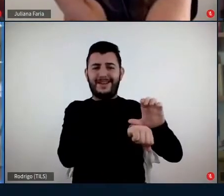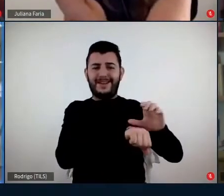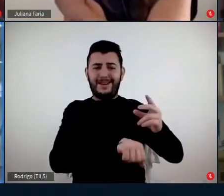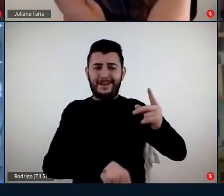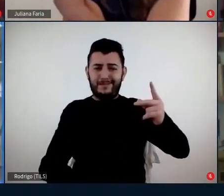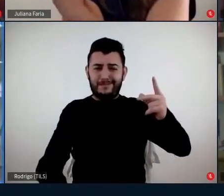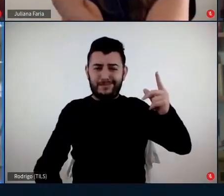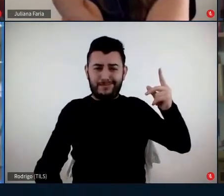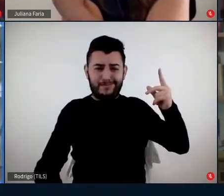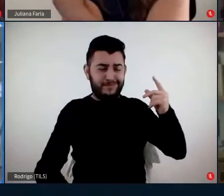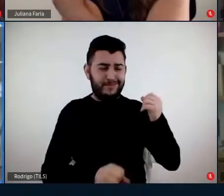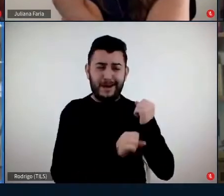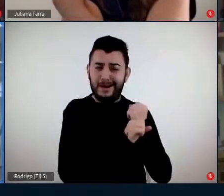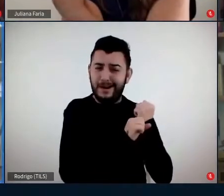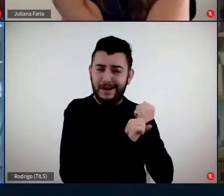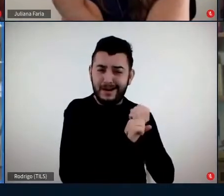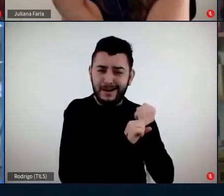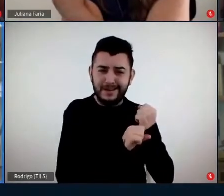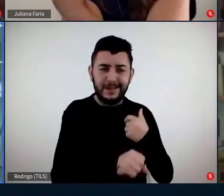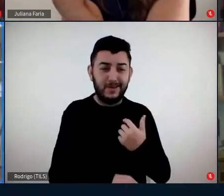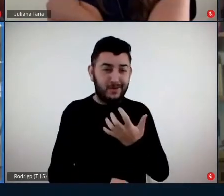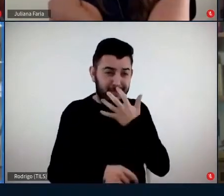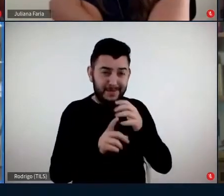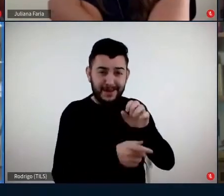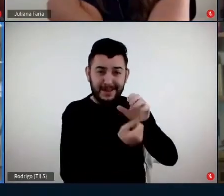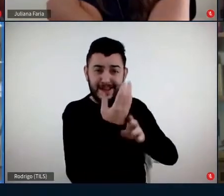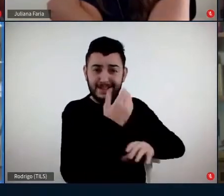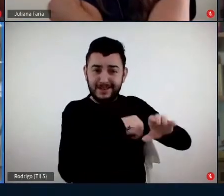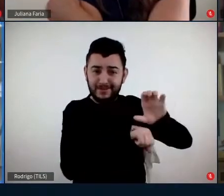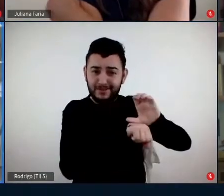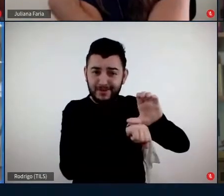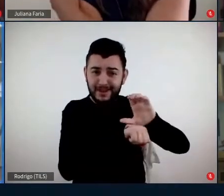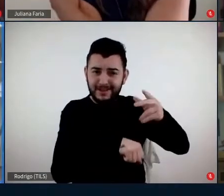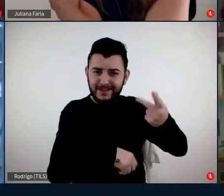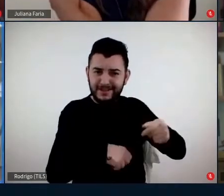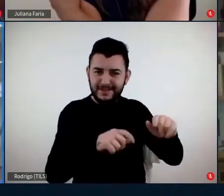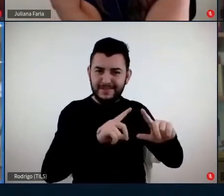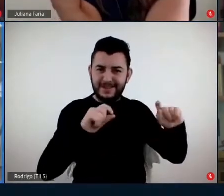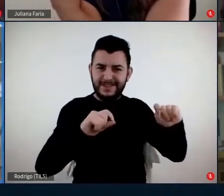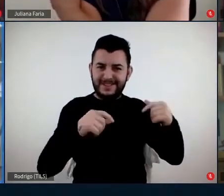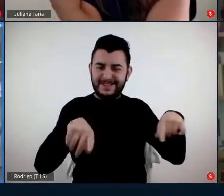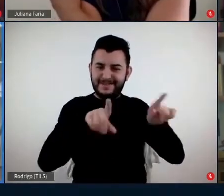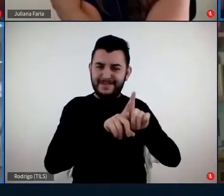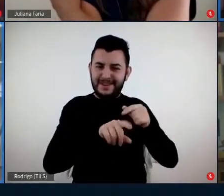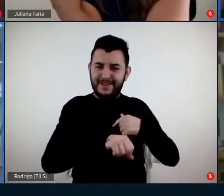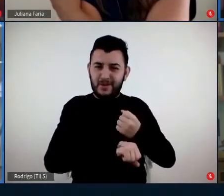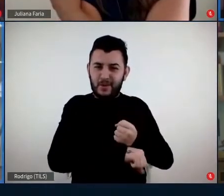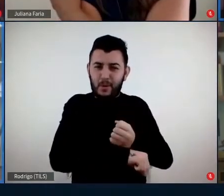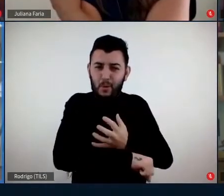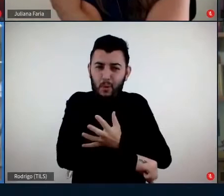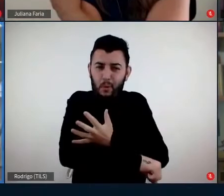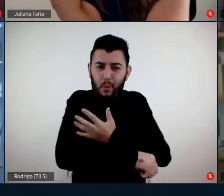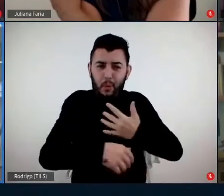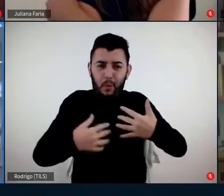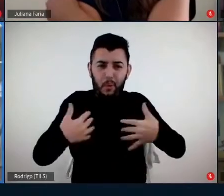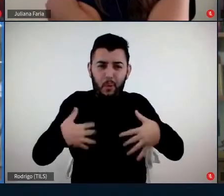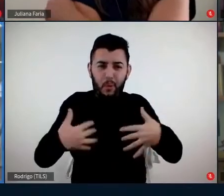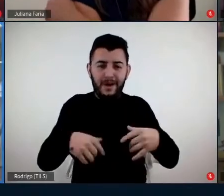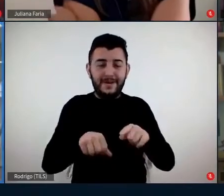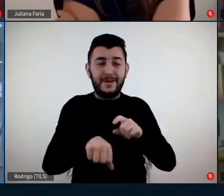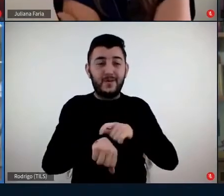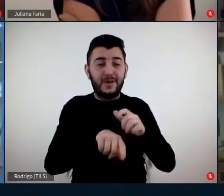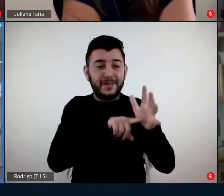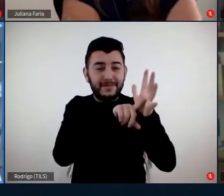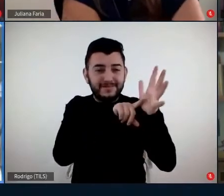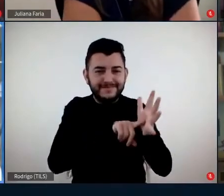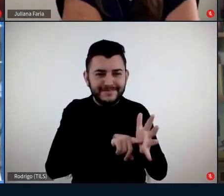nascer em Brasília e isso me fez até regular um pouco a emoção quando os trabalhos foram desenvolvidos e quando a